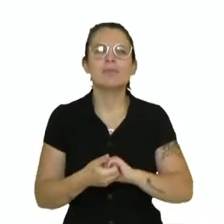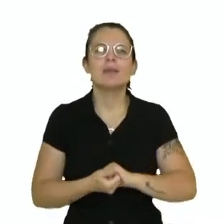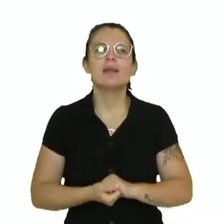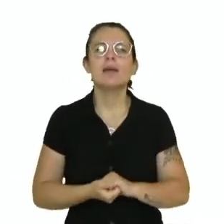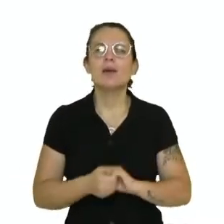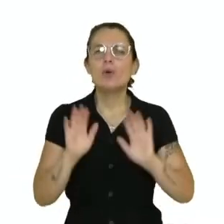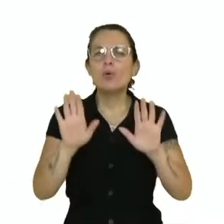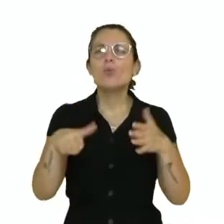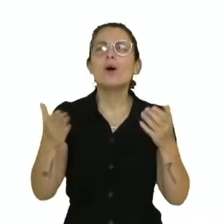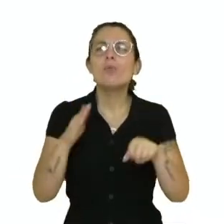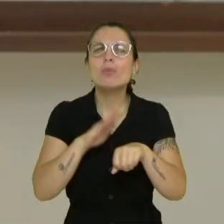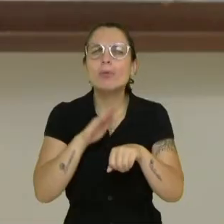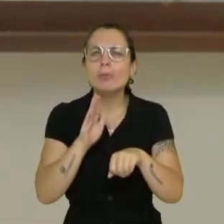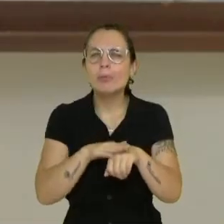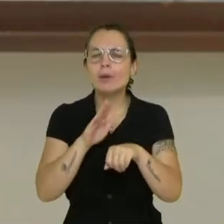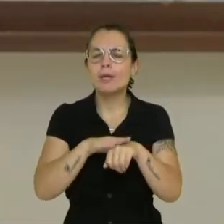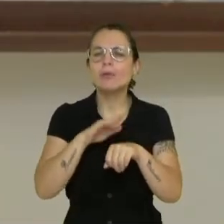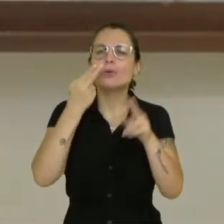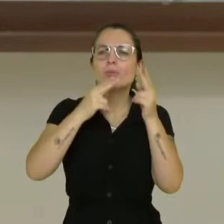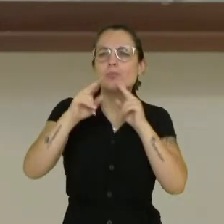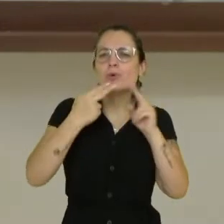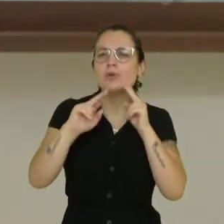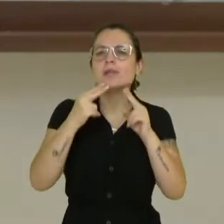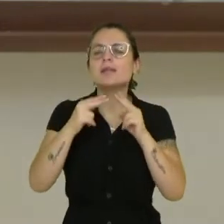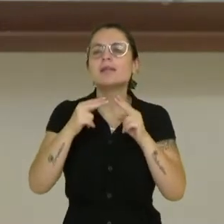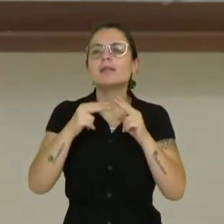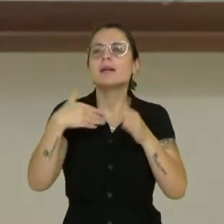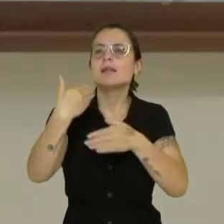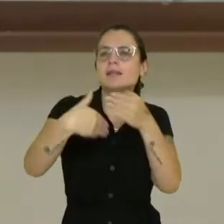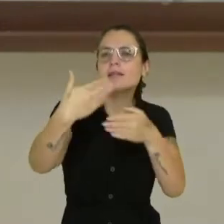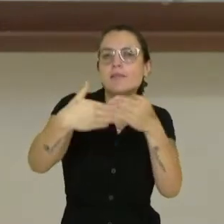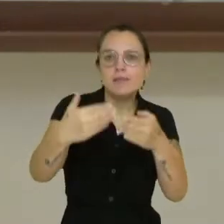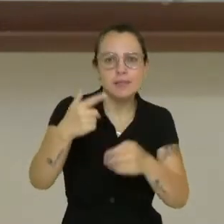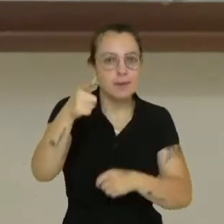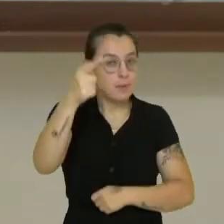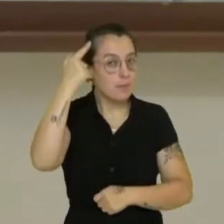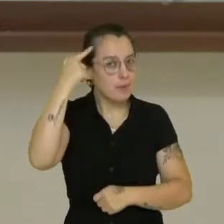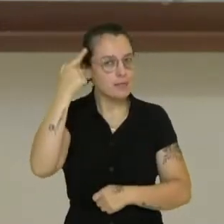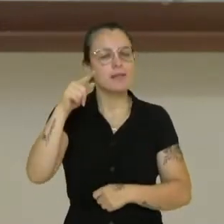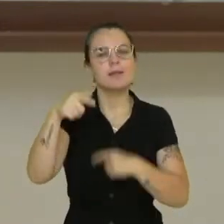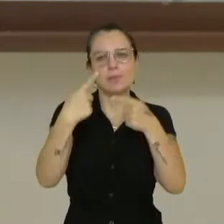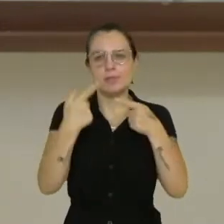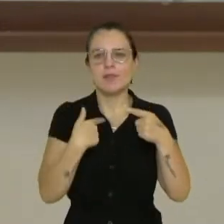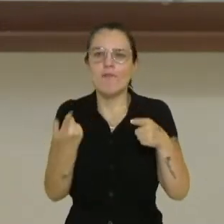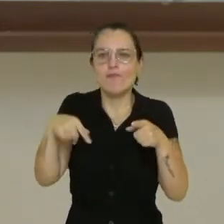desenvolveu na história da humanidade? Pense e eu já volto.